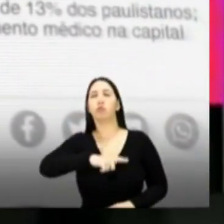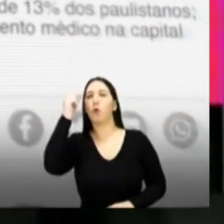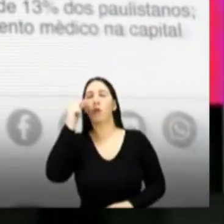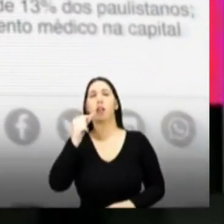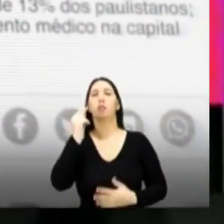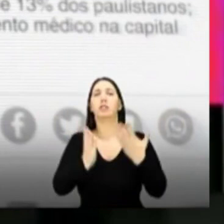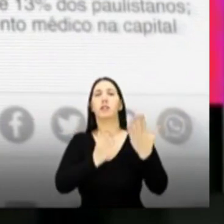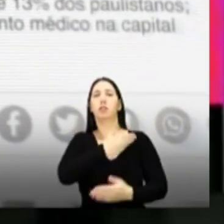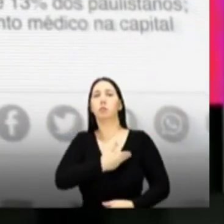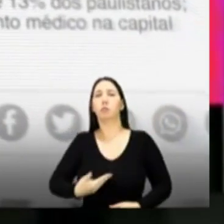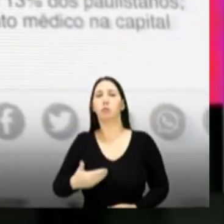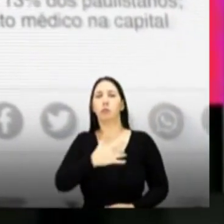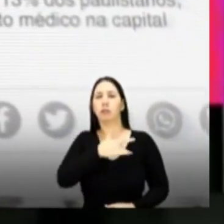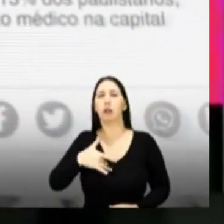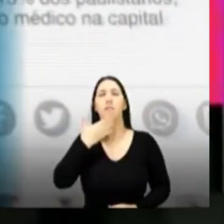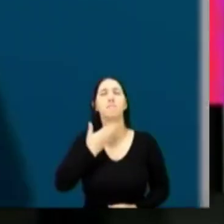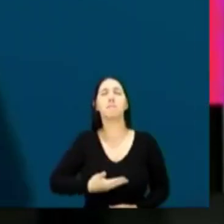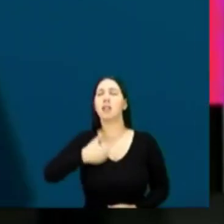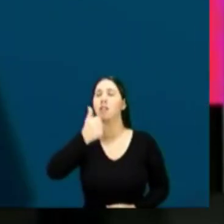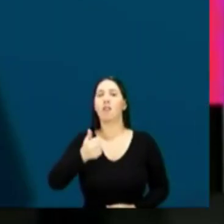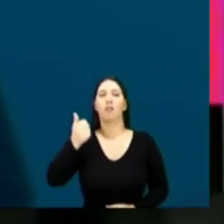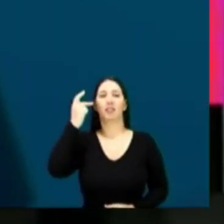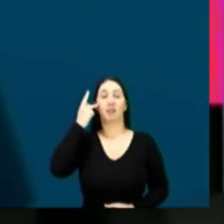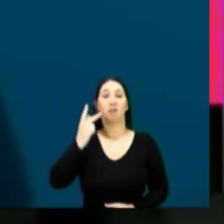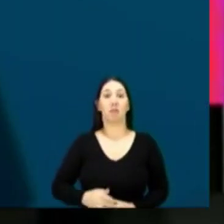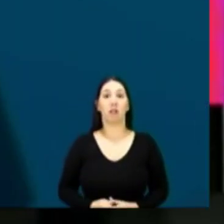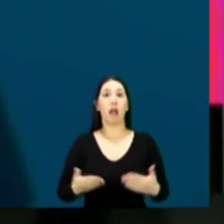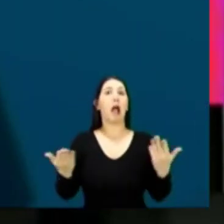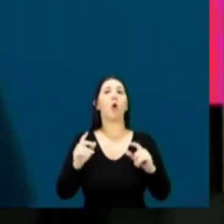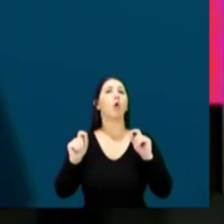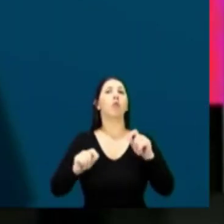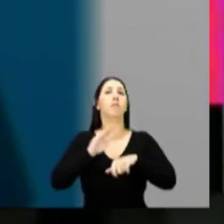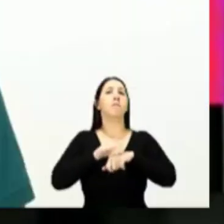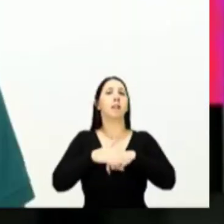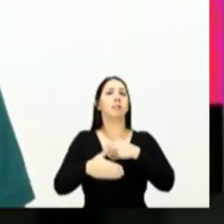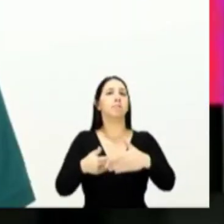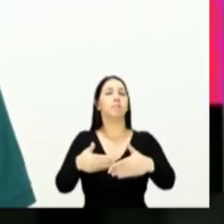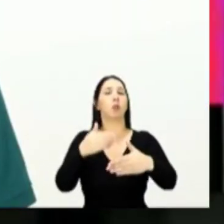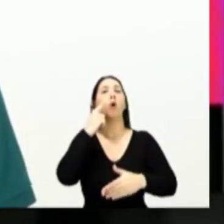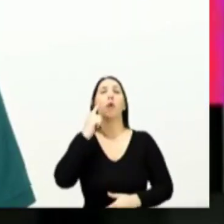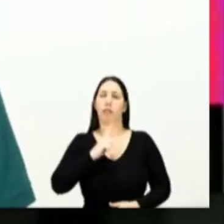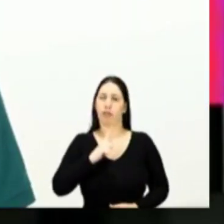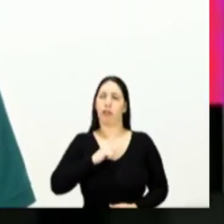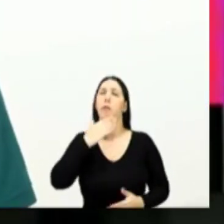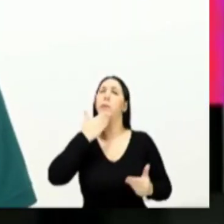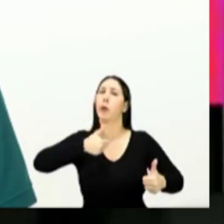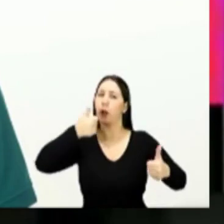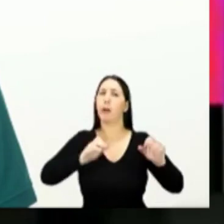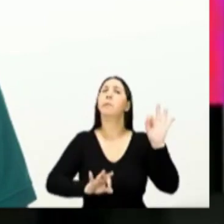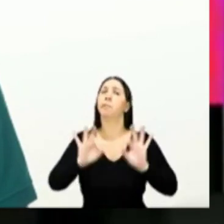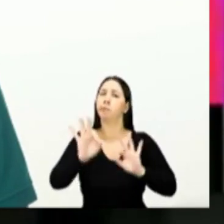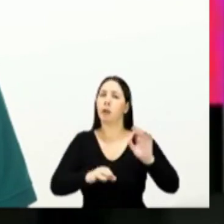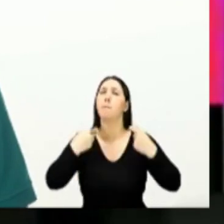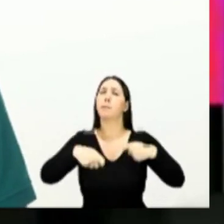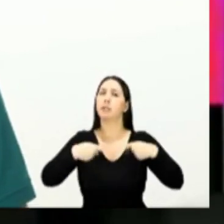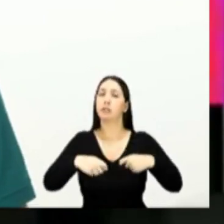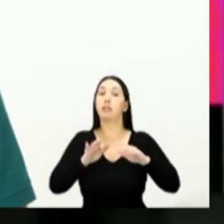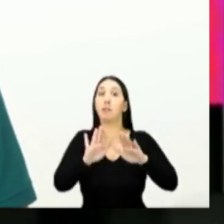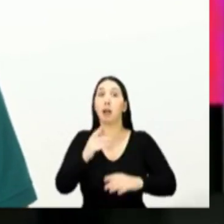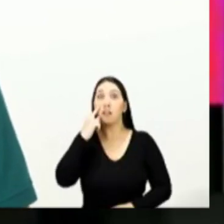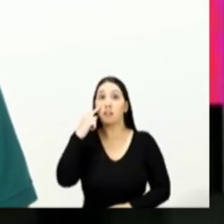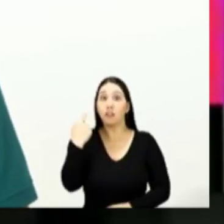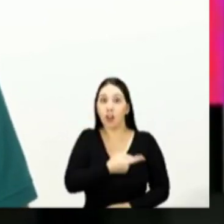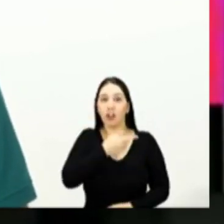da capital, pela primeira vez na história. E agora, o que a gente precisa para avançar? Ainda tem muita coisa para melhorar, mas agora, para